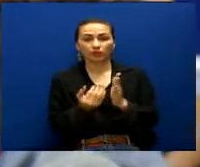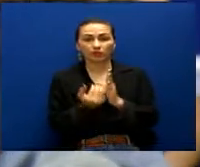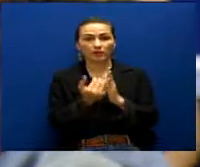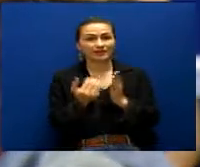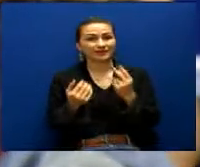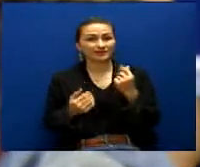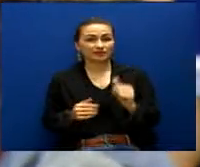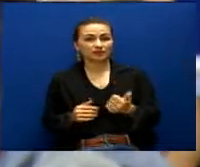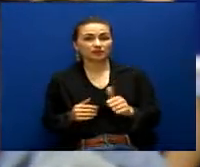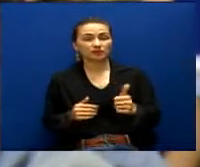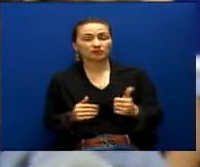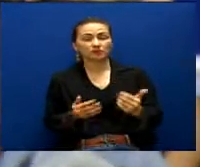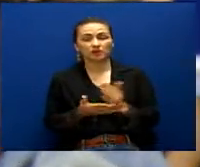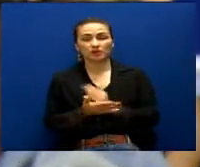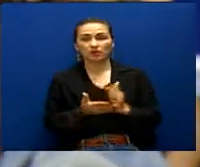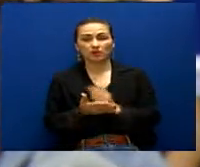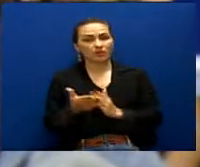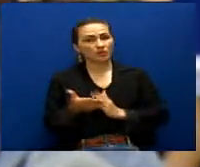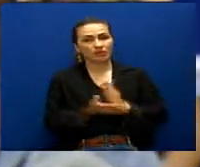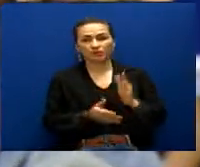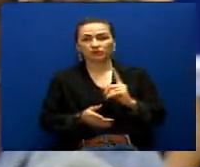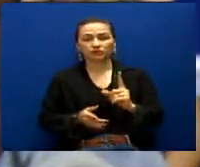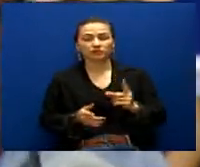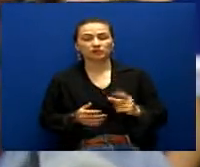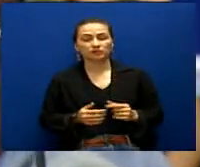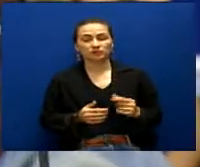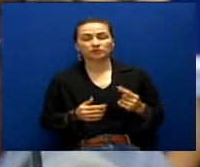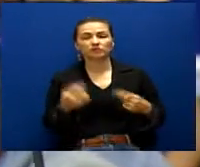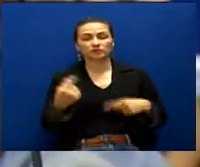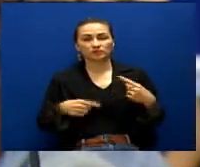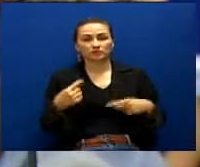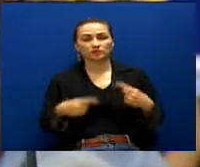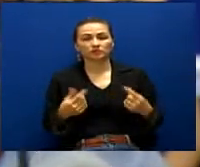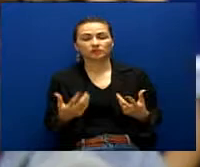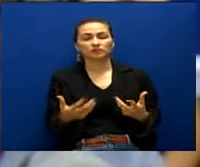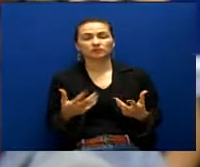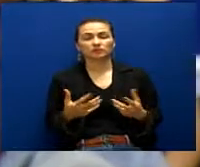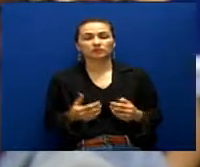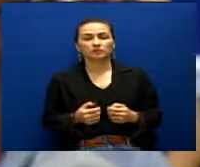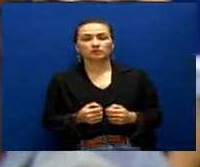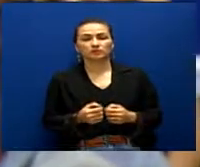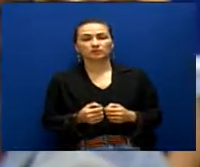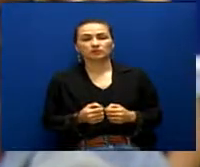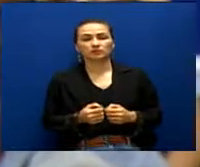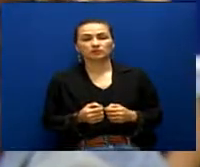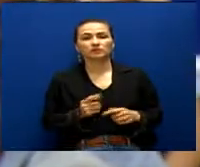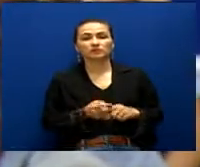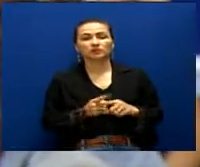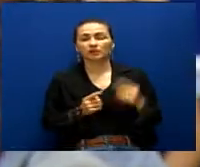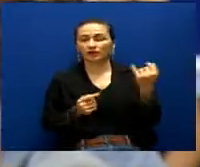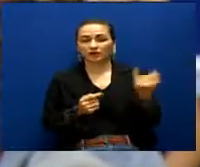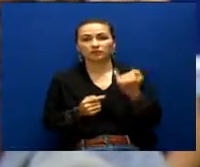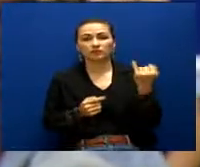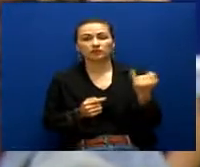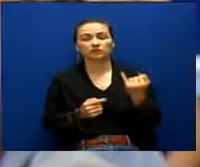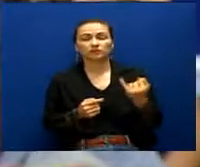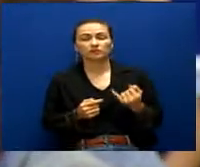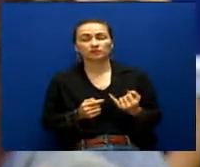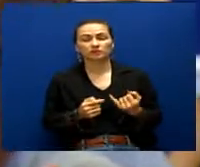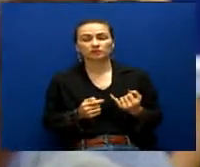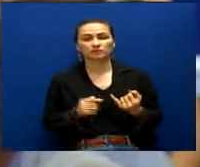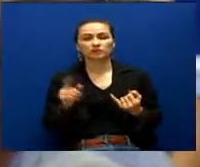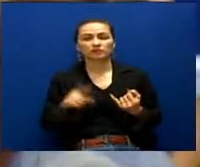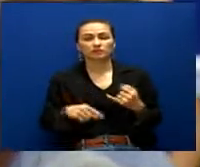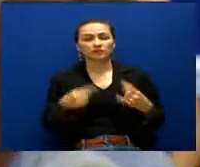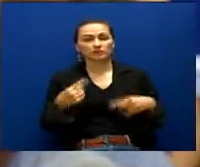sanar. Tive algumas emendas que foram rejeitadas, e daí eu quero debatê-las aqui, porque são emendas fundamentais que vão discutir desde